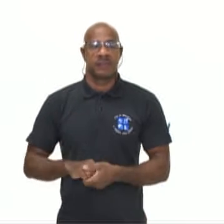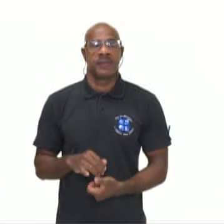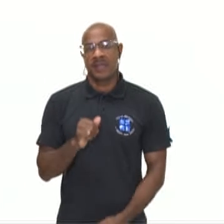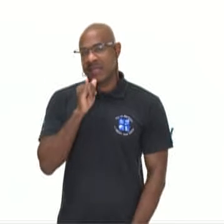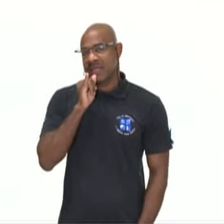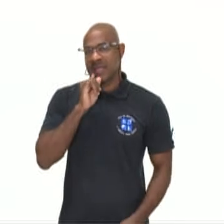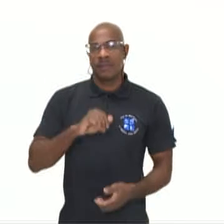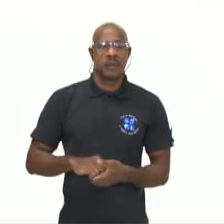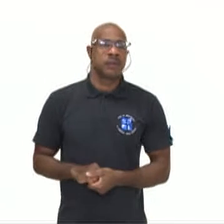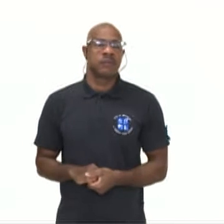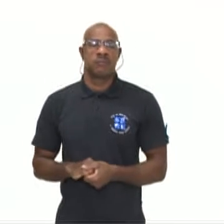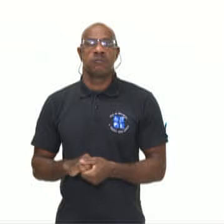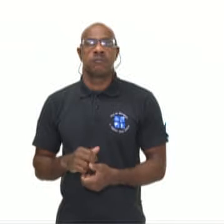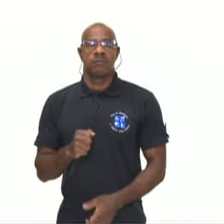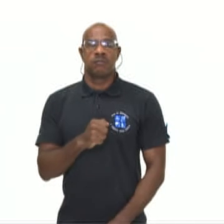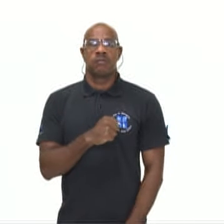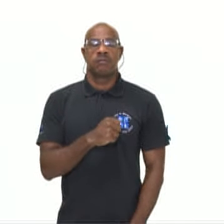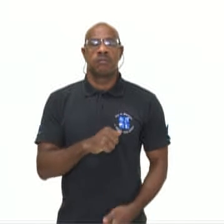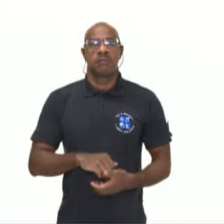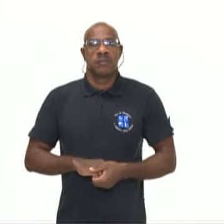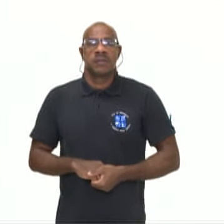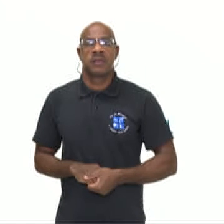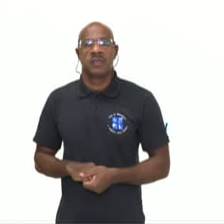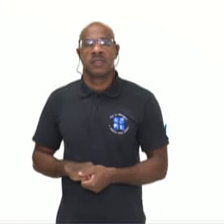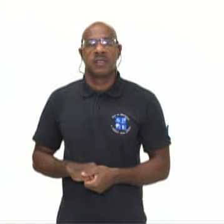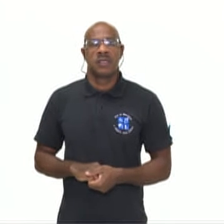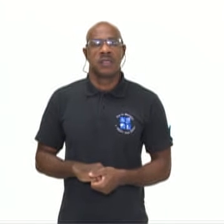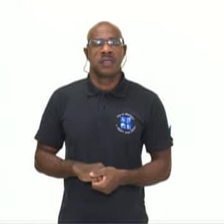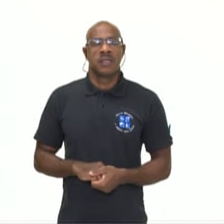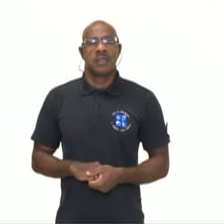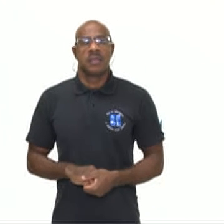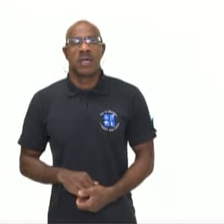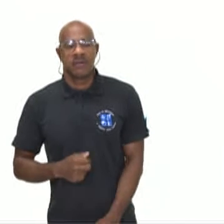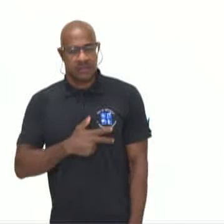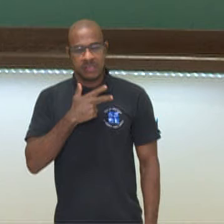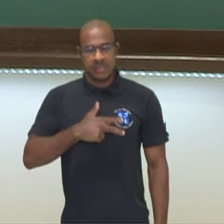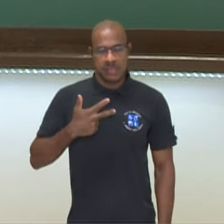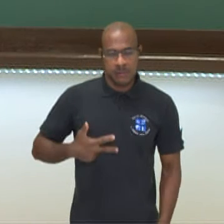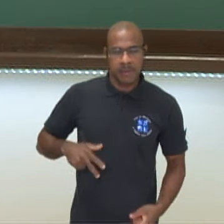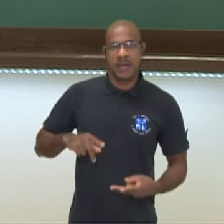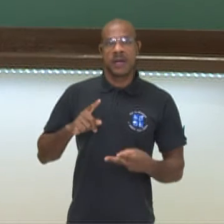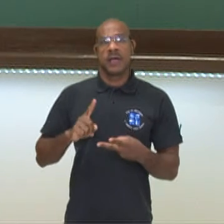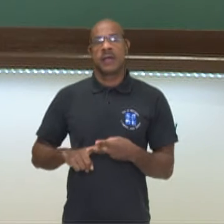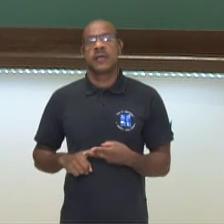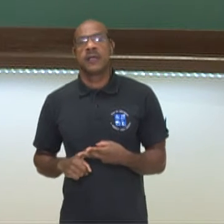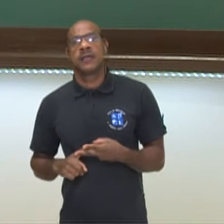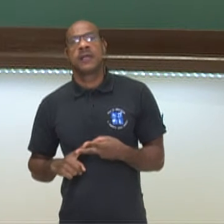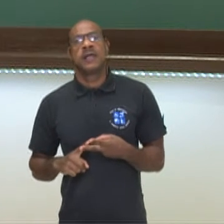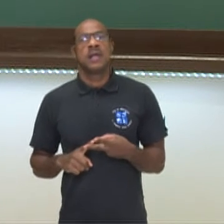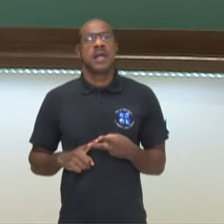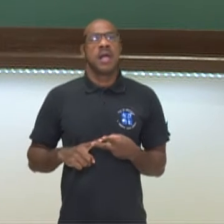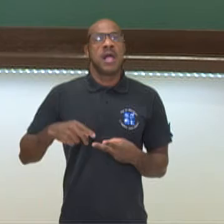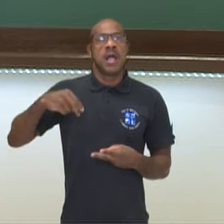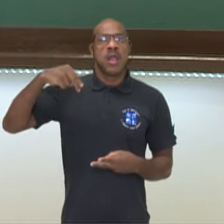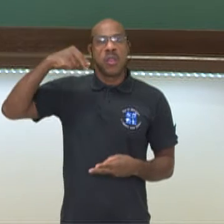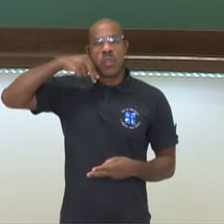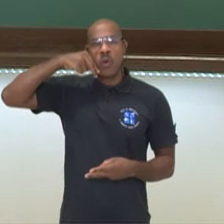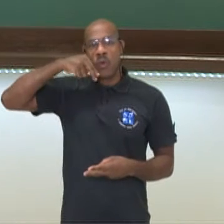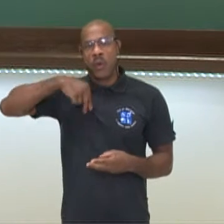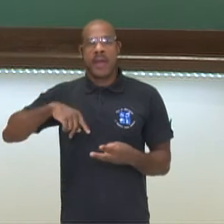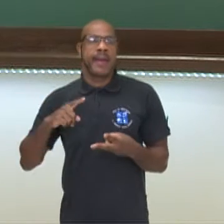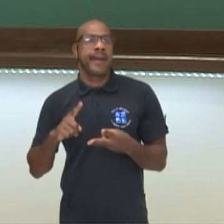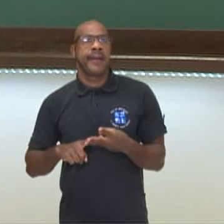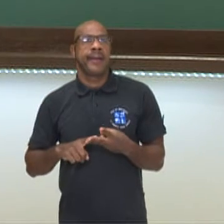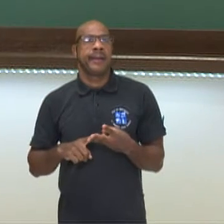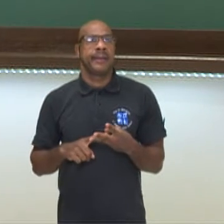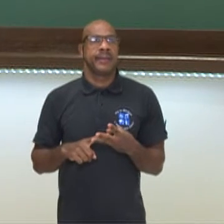Exemplo, a Dinamarca, a Noruega e a Suécia. Veja o interessante, talvez os três países mais desenvolvidos hoje do mundo em